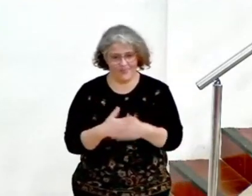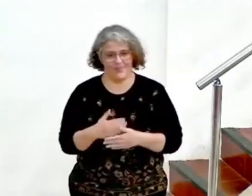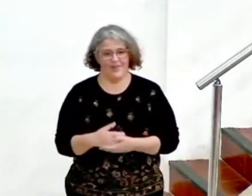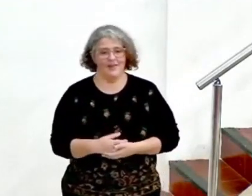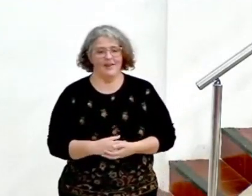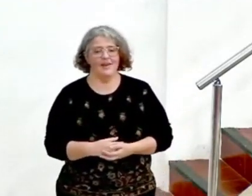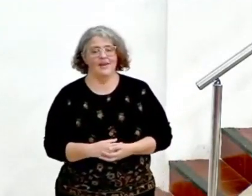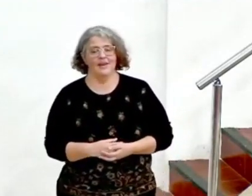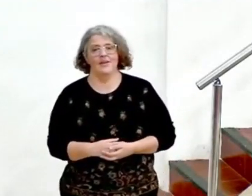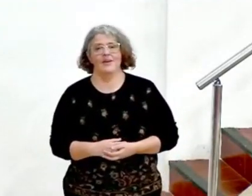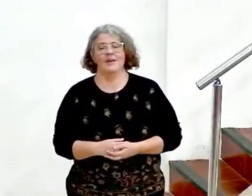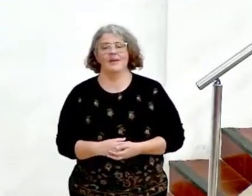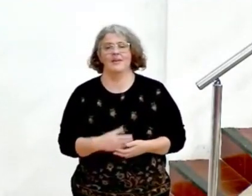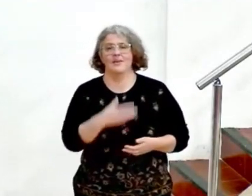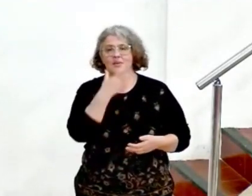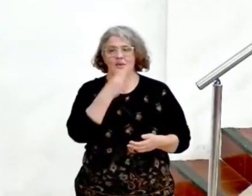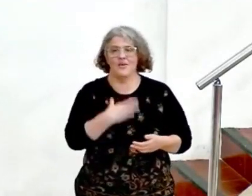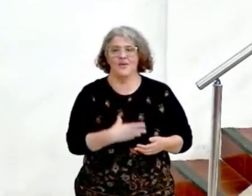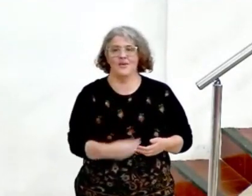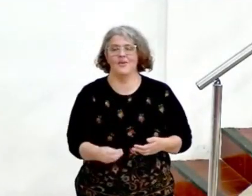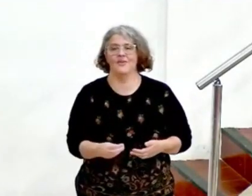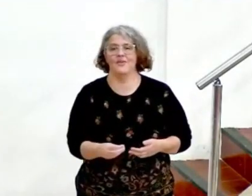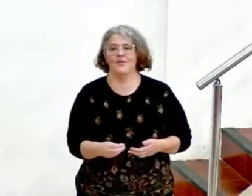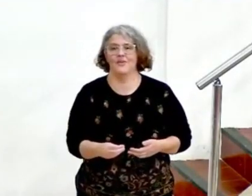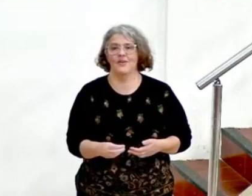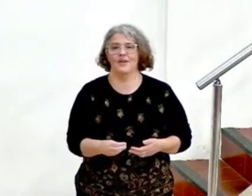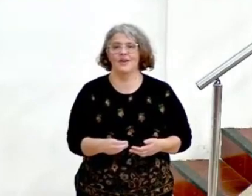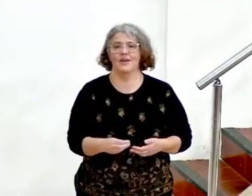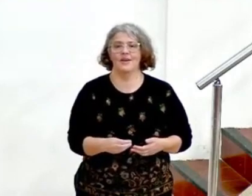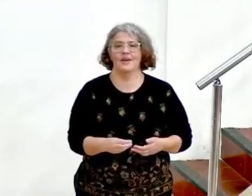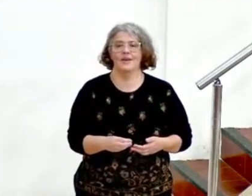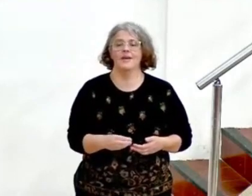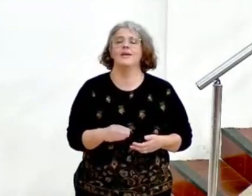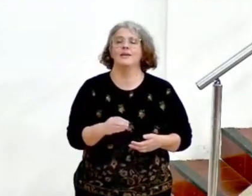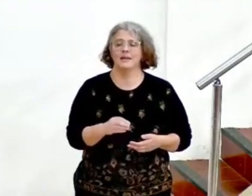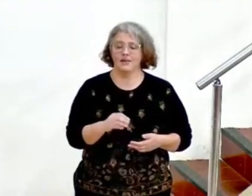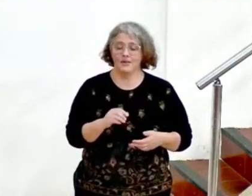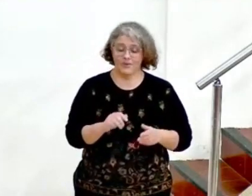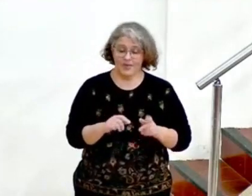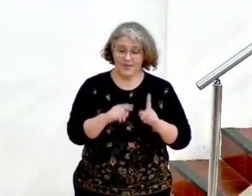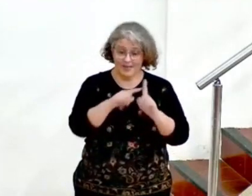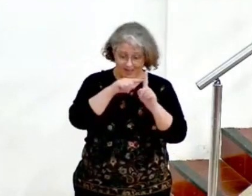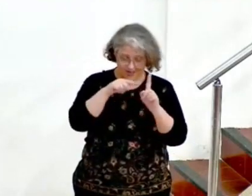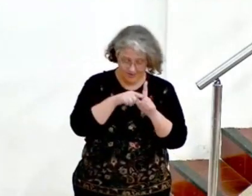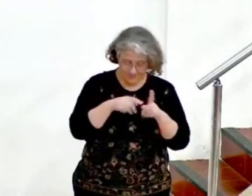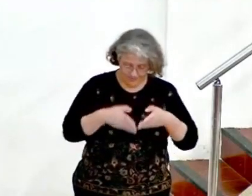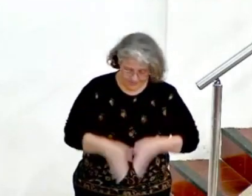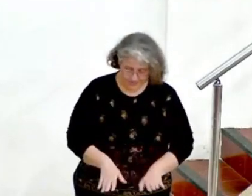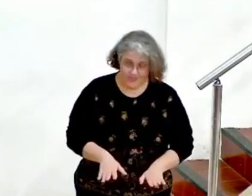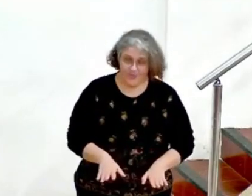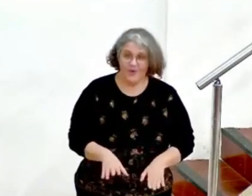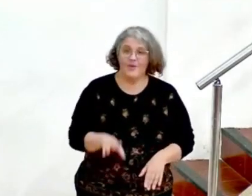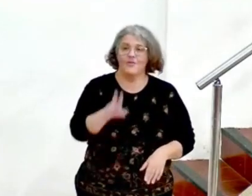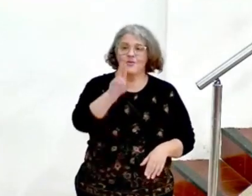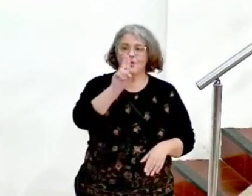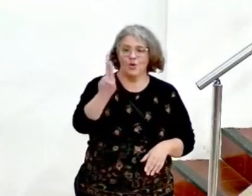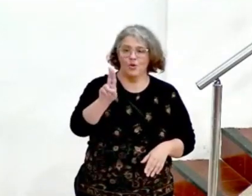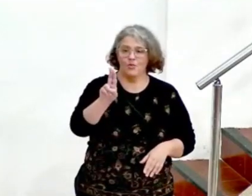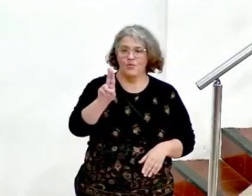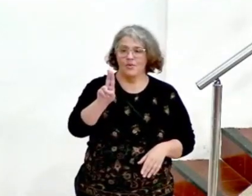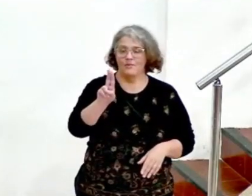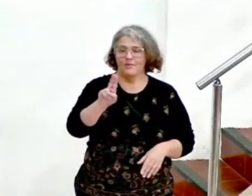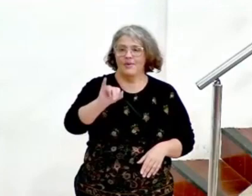te dará um filho, e lhe chamarás Isaque. Agora Deus começa a detalhar a